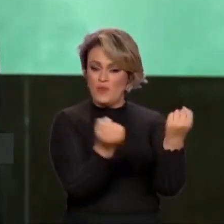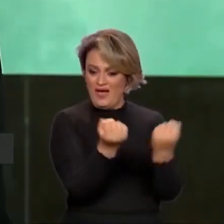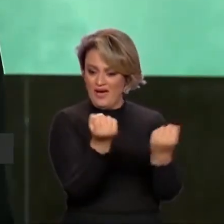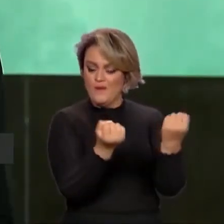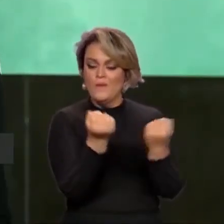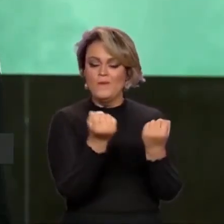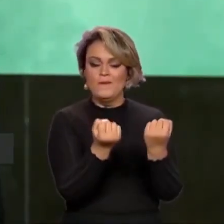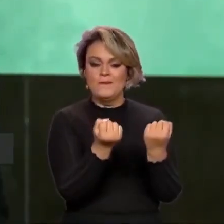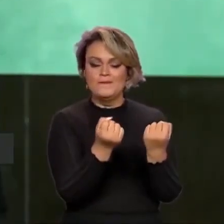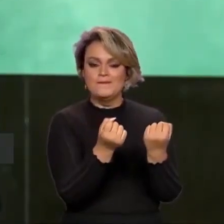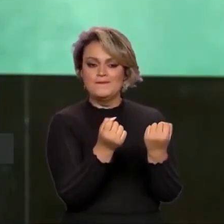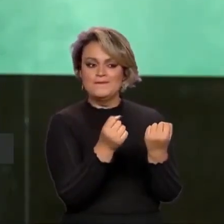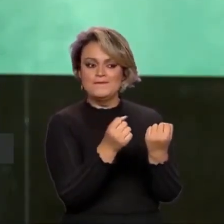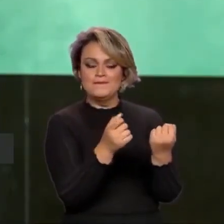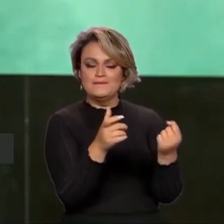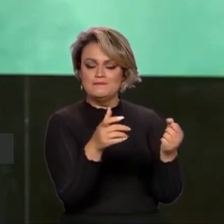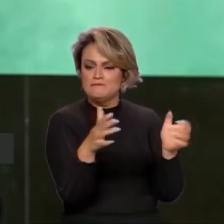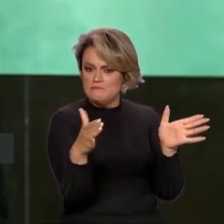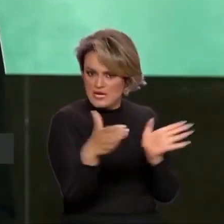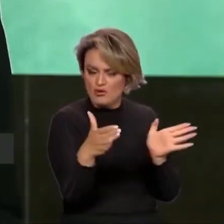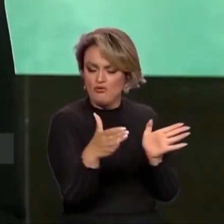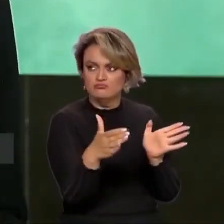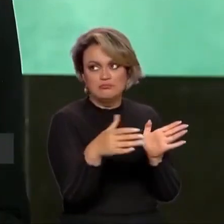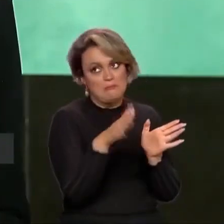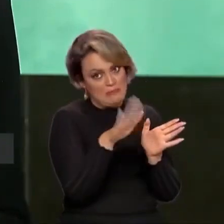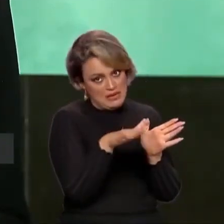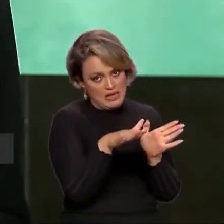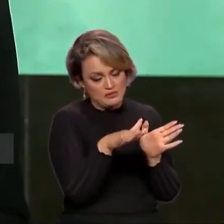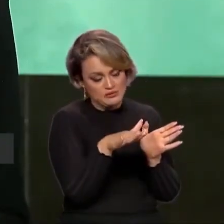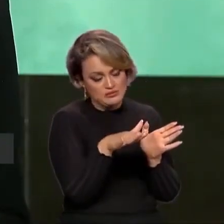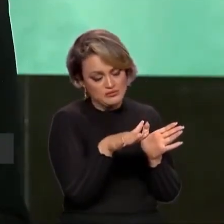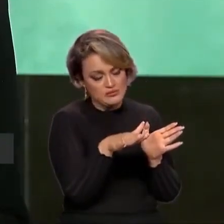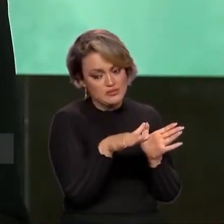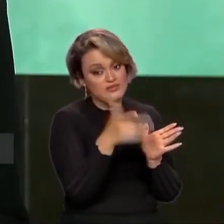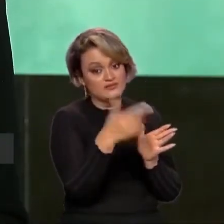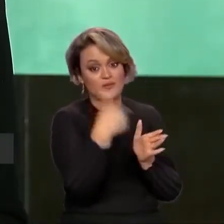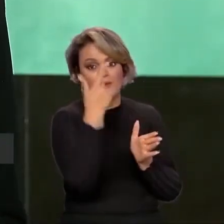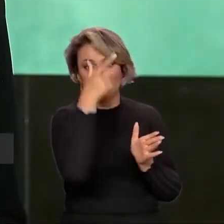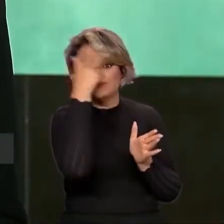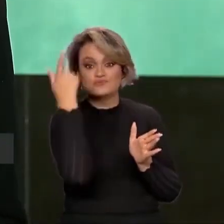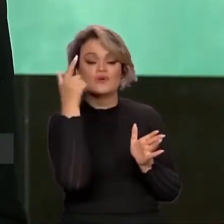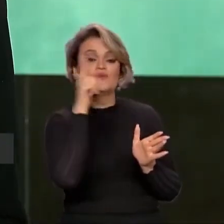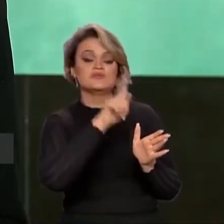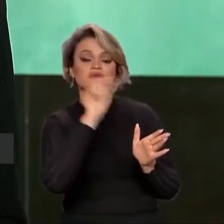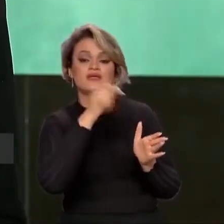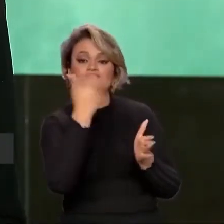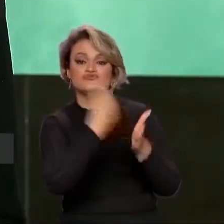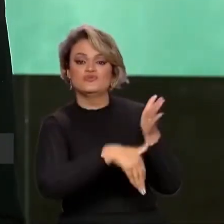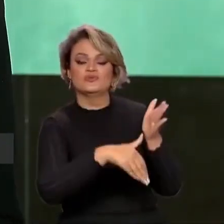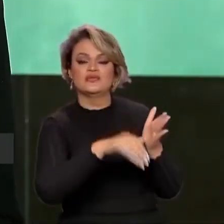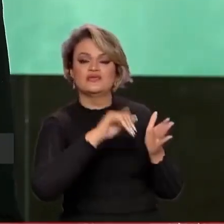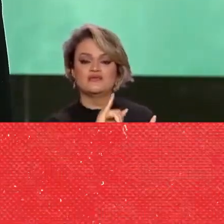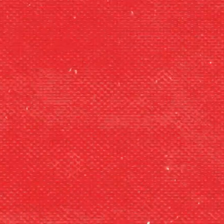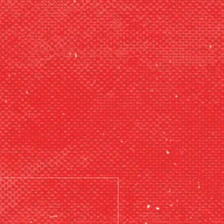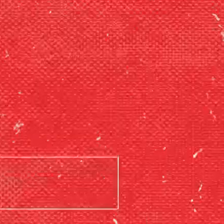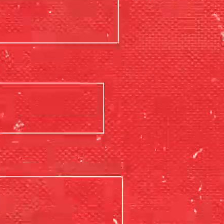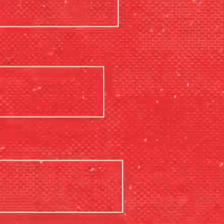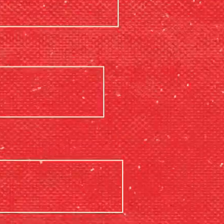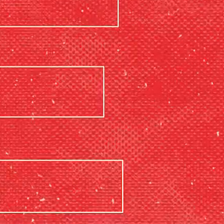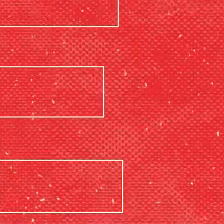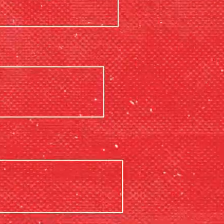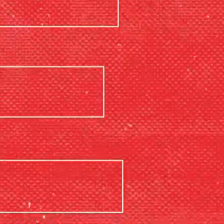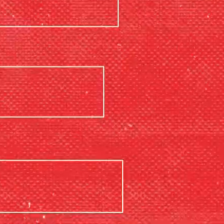quanto menor, mais acessível, maior será o desconto do IPI PIS/COFINS.